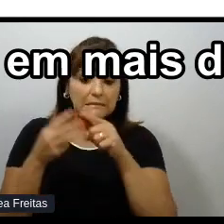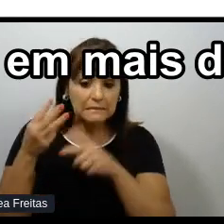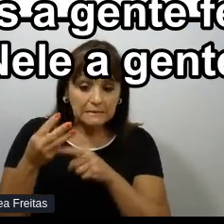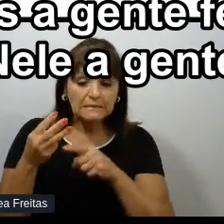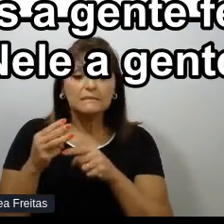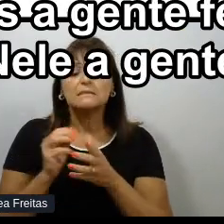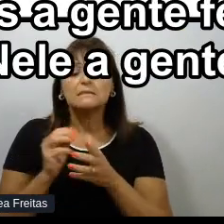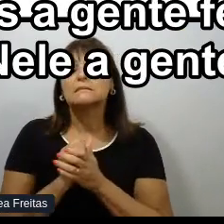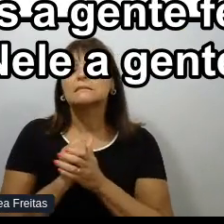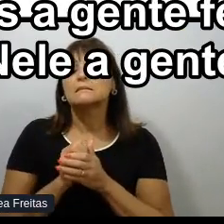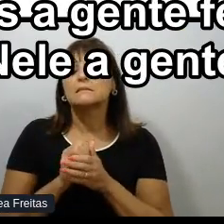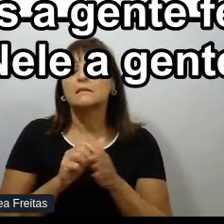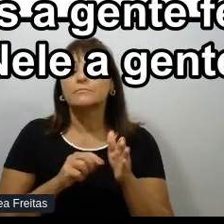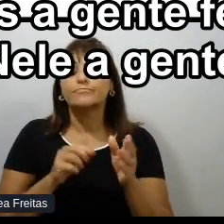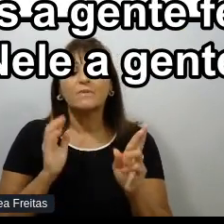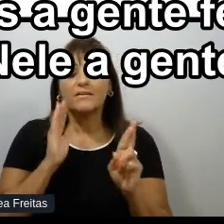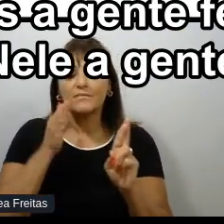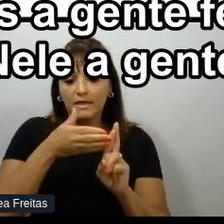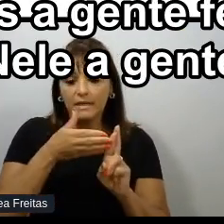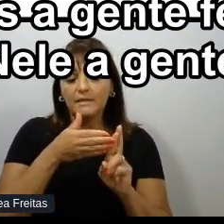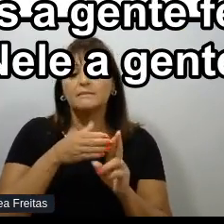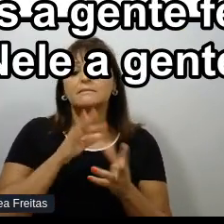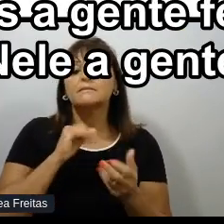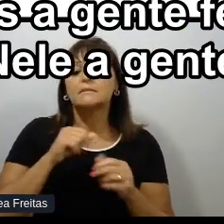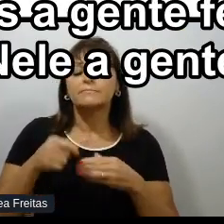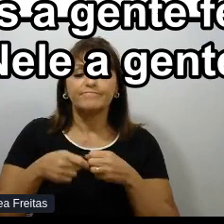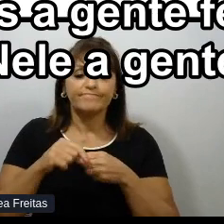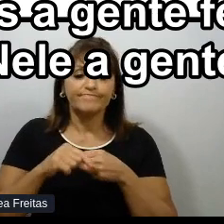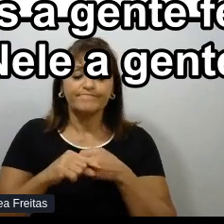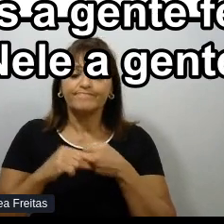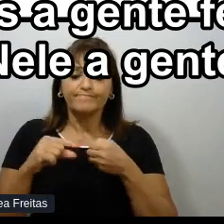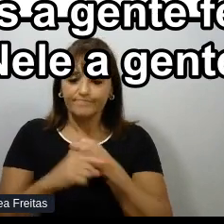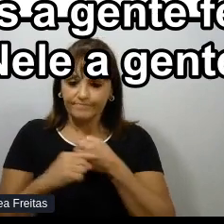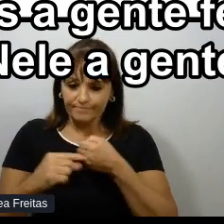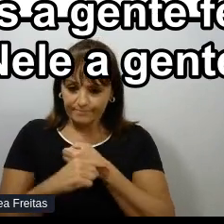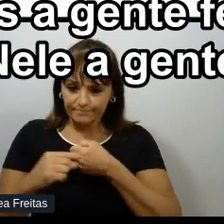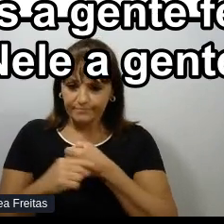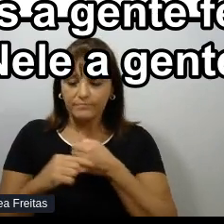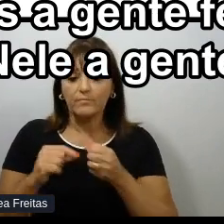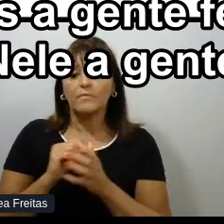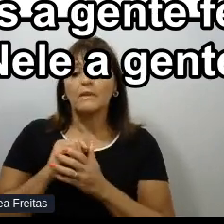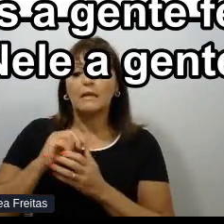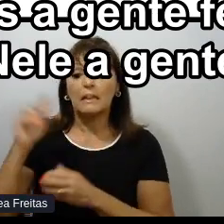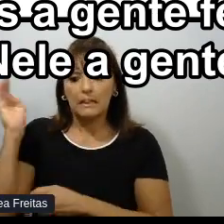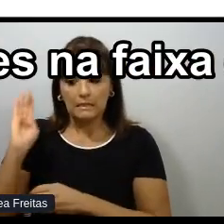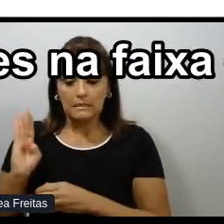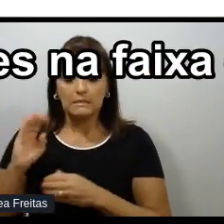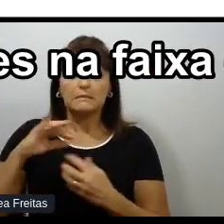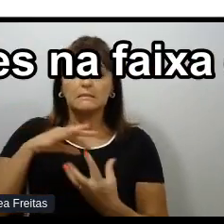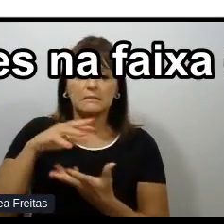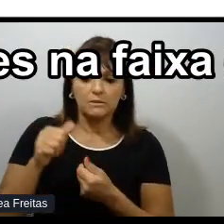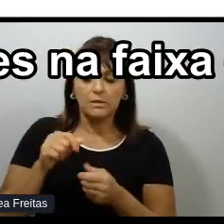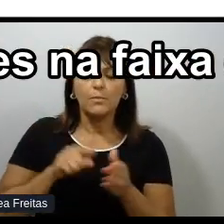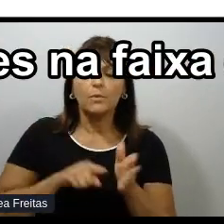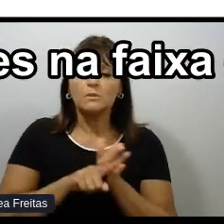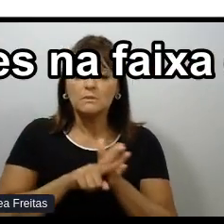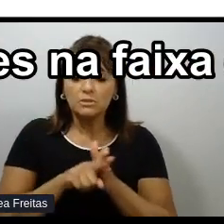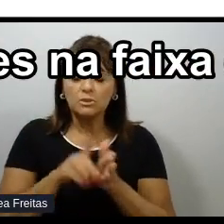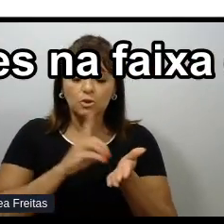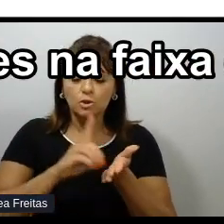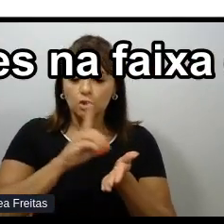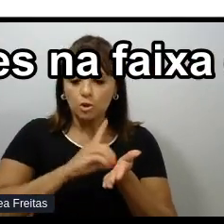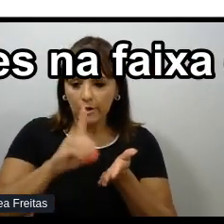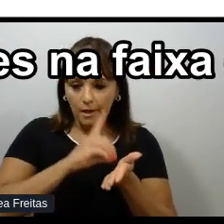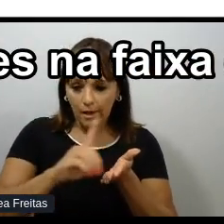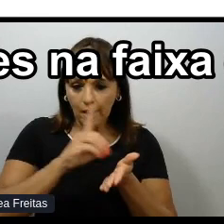Então, a gente selecionou pessoas do gênero feminino, masculino, de 60 a 92 anos e de todas as regiões